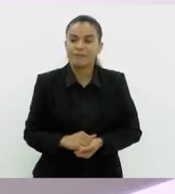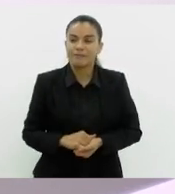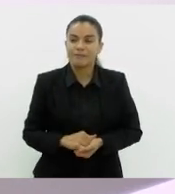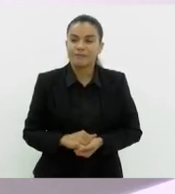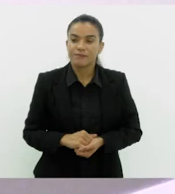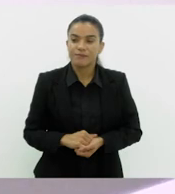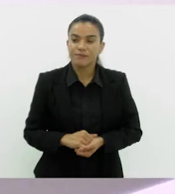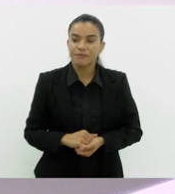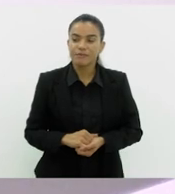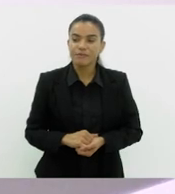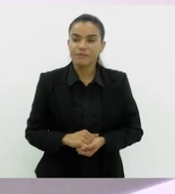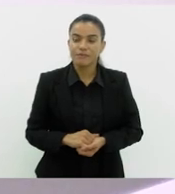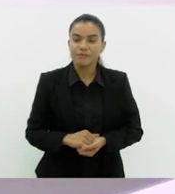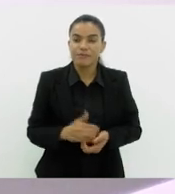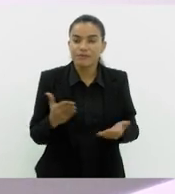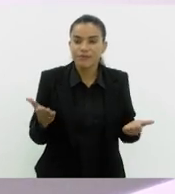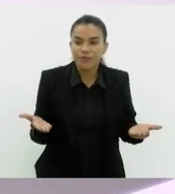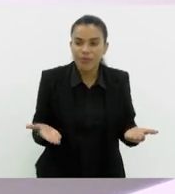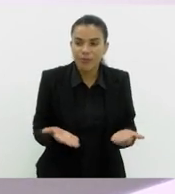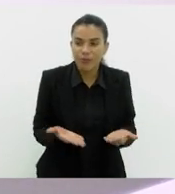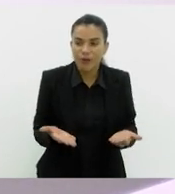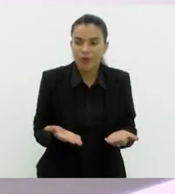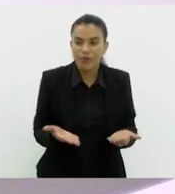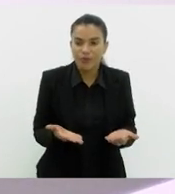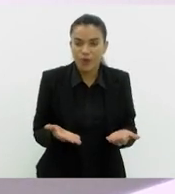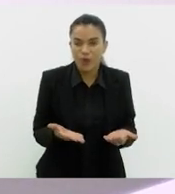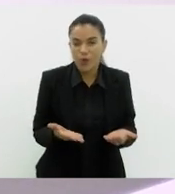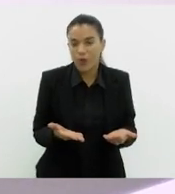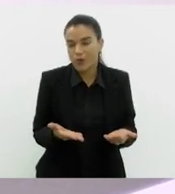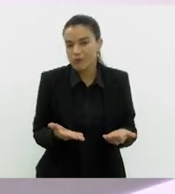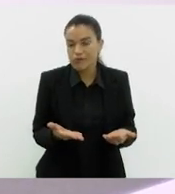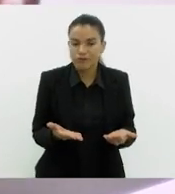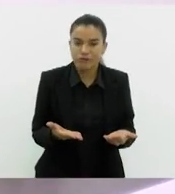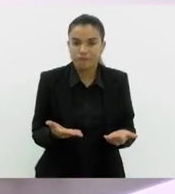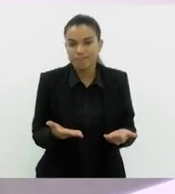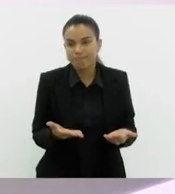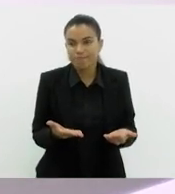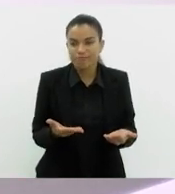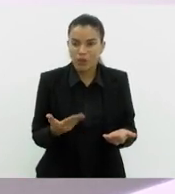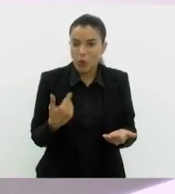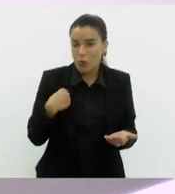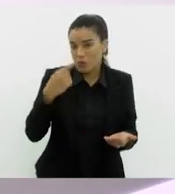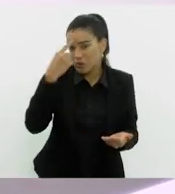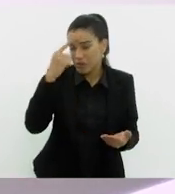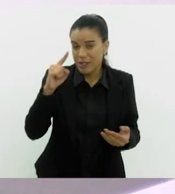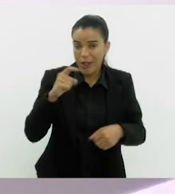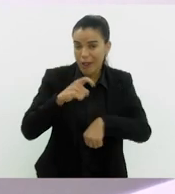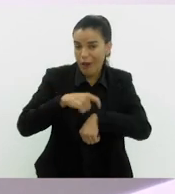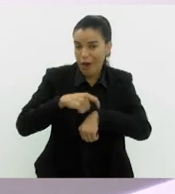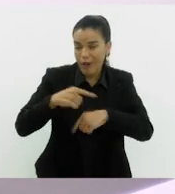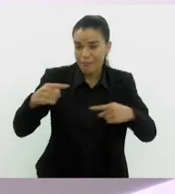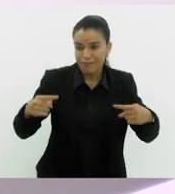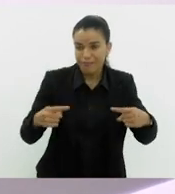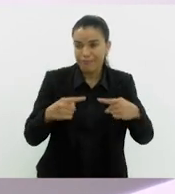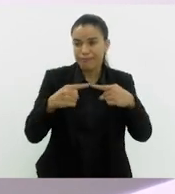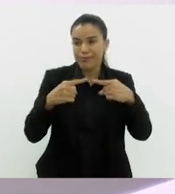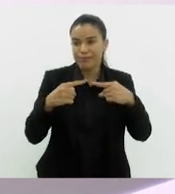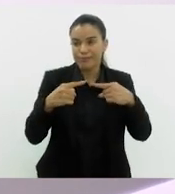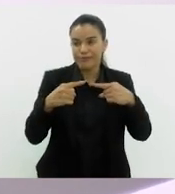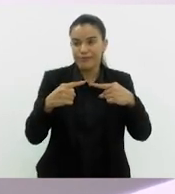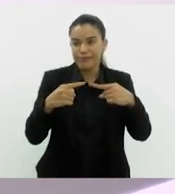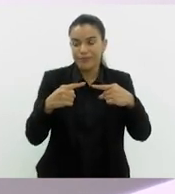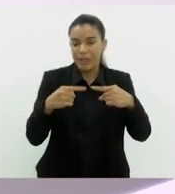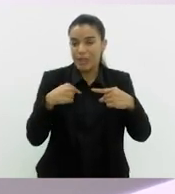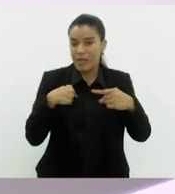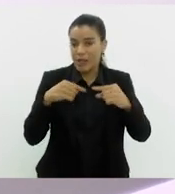família. Hoje, eu, até por coincidência, se é que existem coincidências, mas